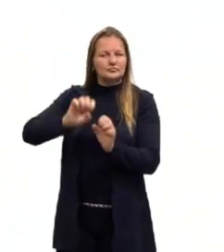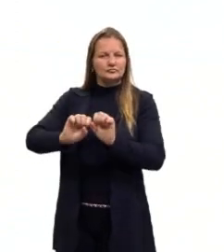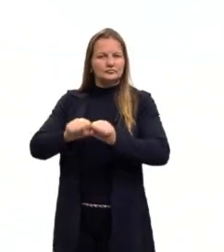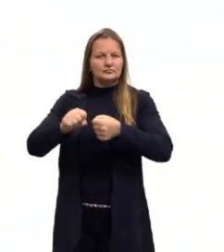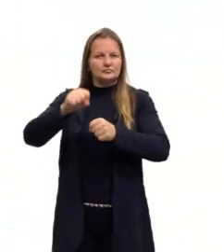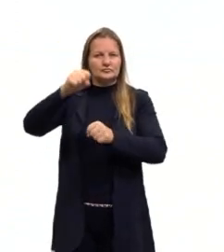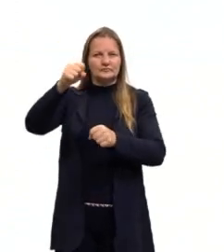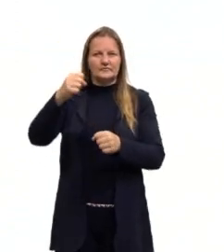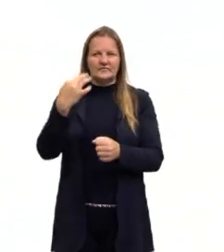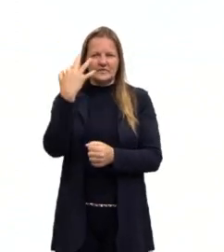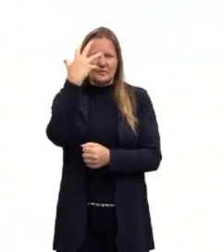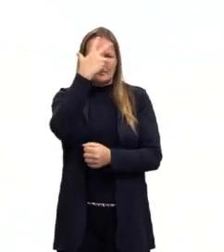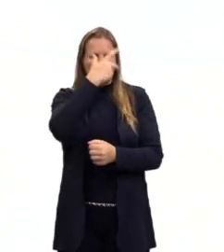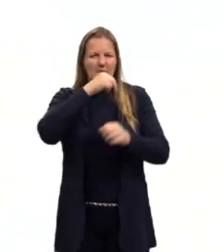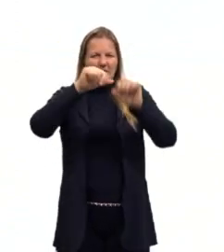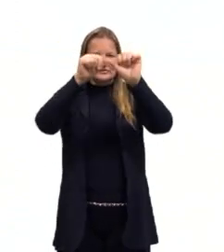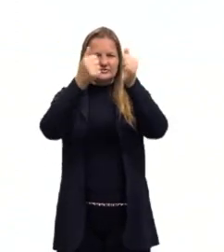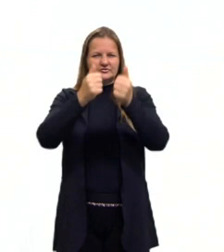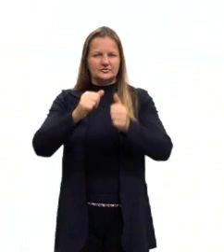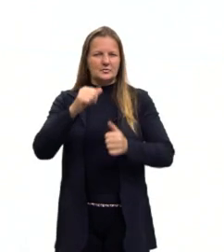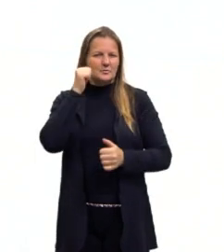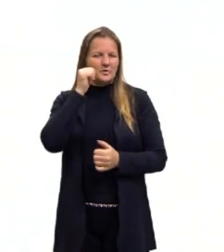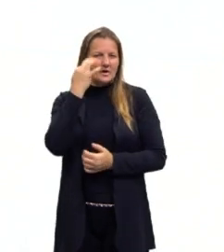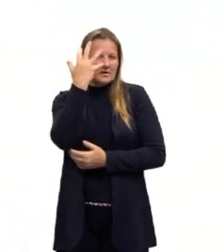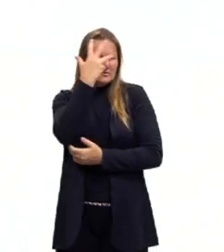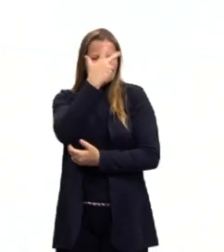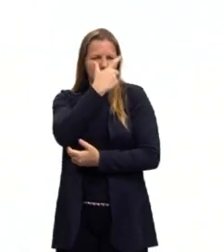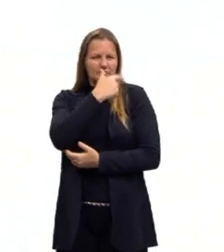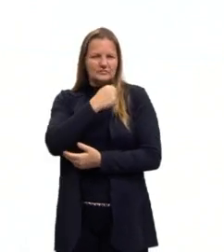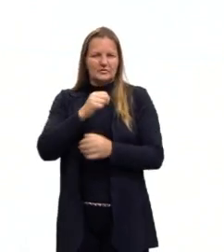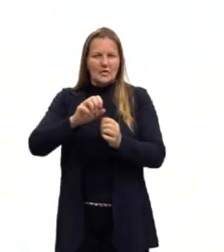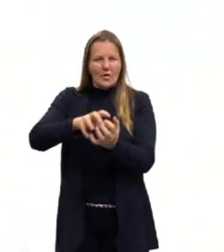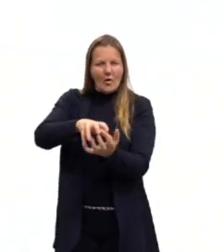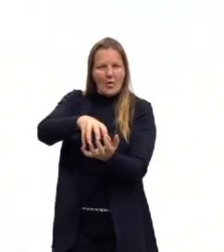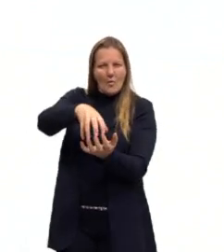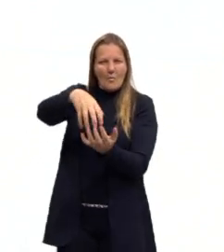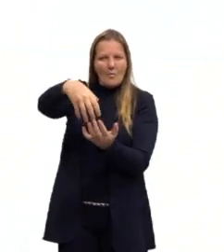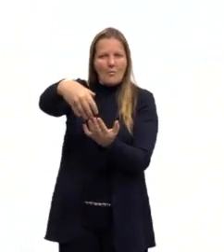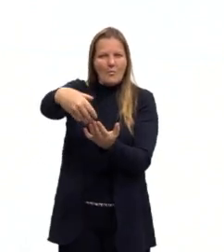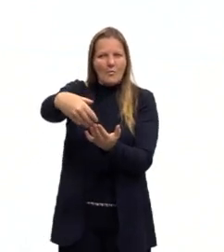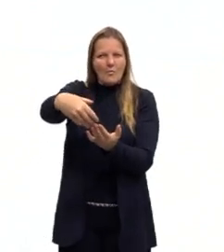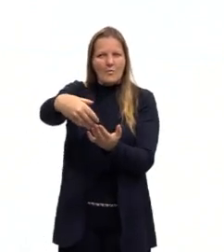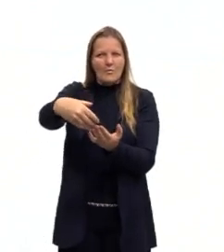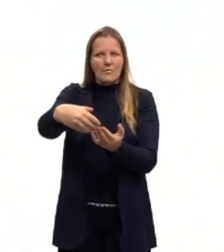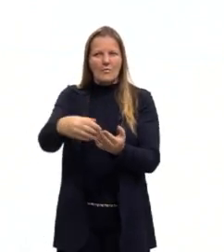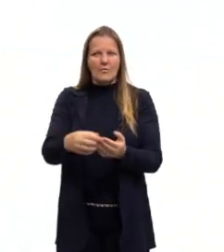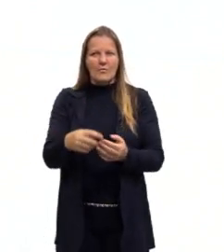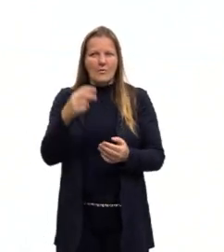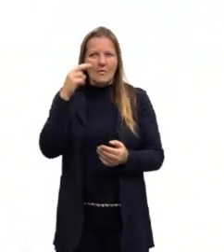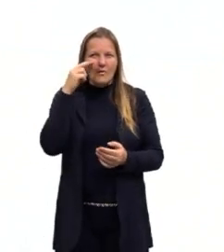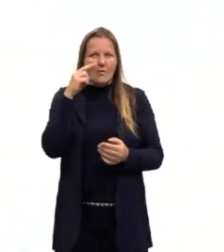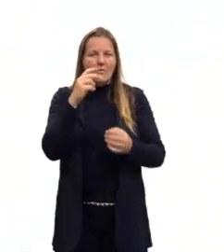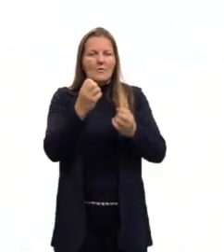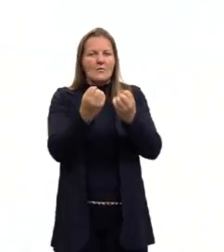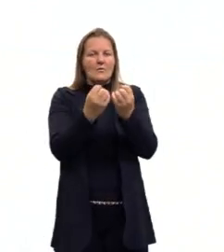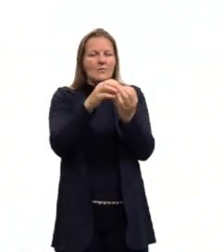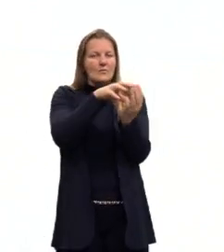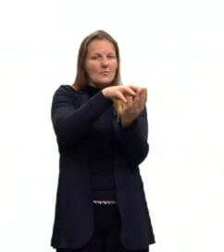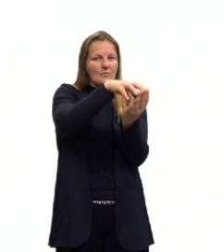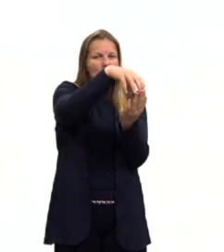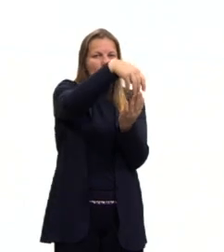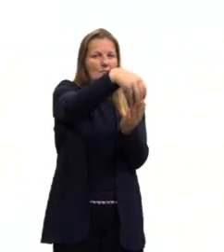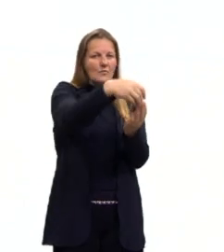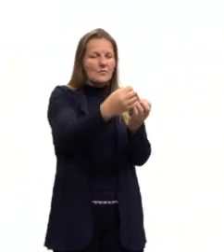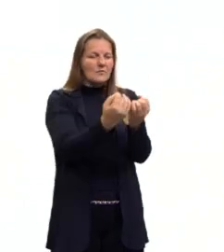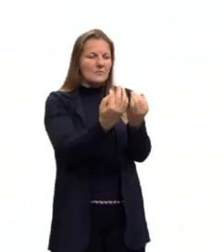Caixa de Pandora aqui é Pandora uma mulher muito bonita abrindo uma caixa e ela tá semiaberta né